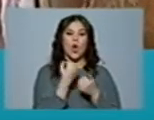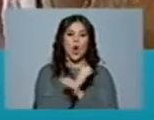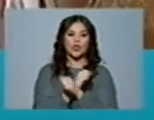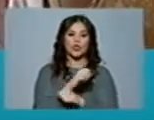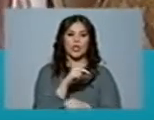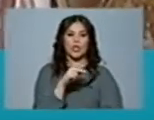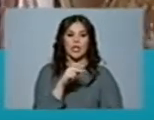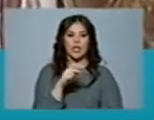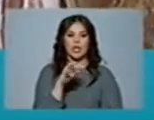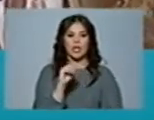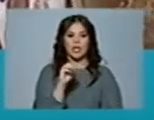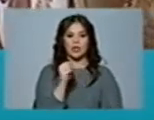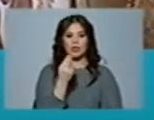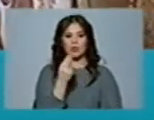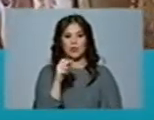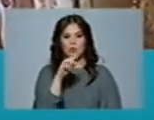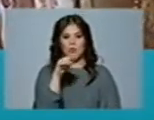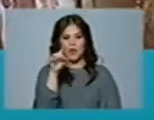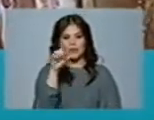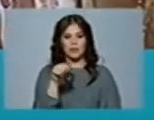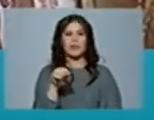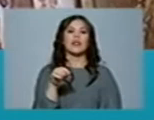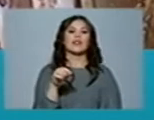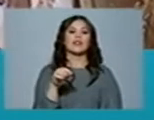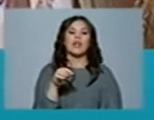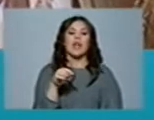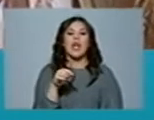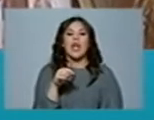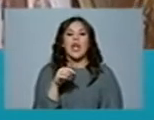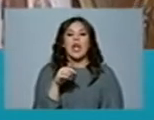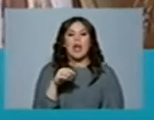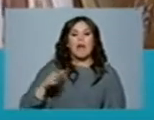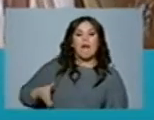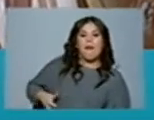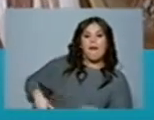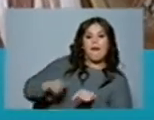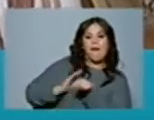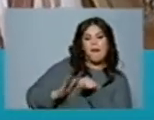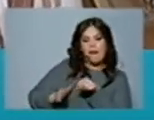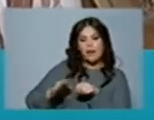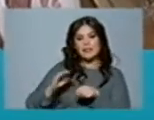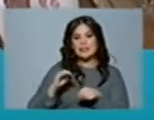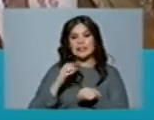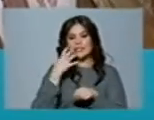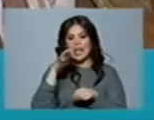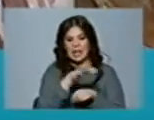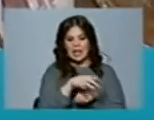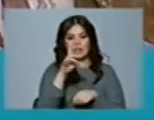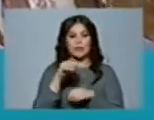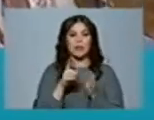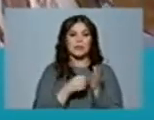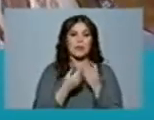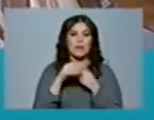é parte da vértebra do porco, desossada. Entre o costo salgado. E entre o costo salgado. Aqui esta parte também. Muito bem. Vamos precisar